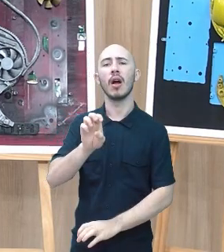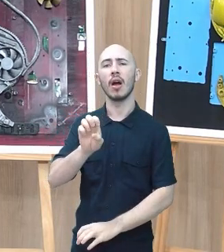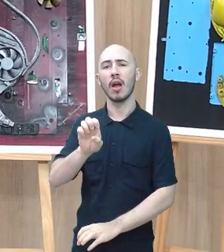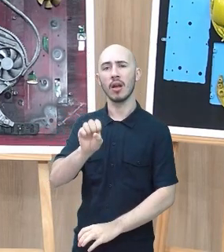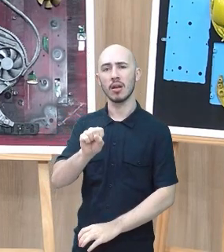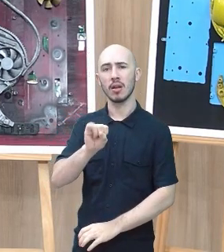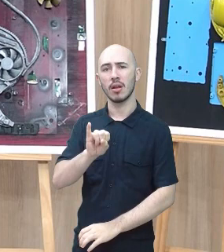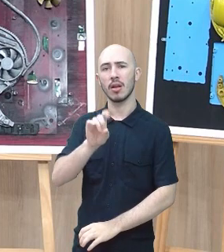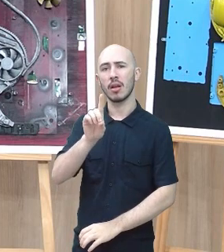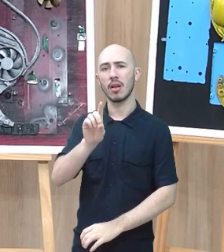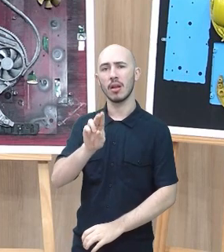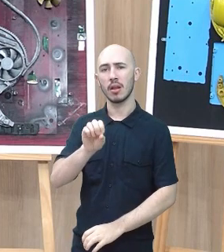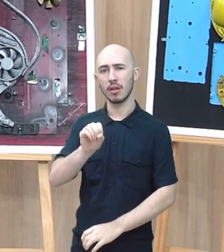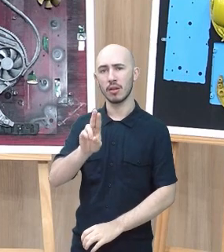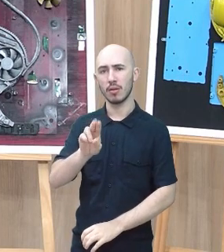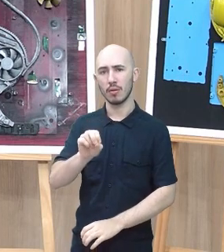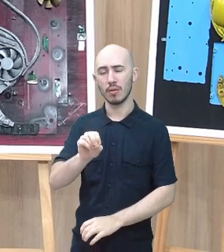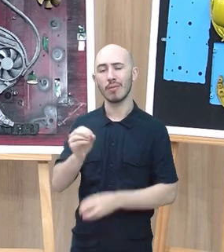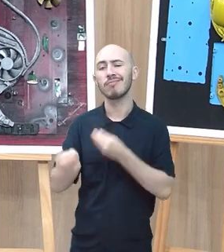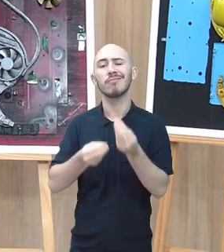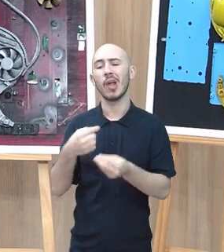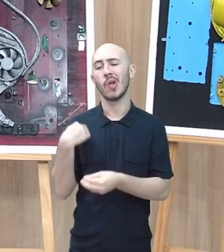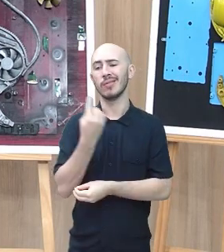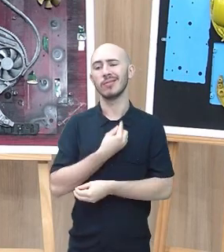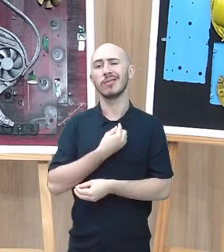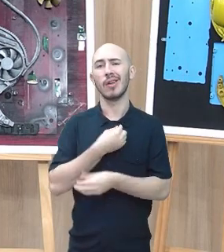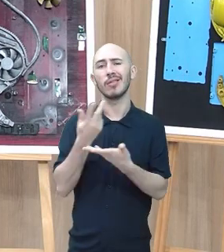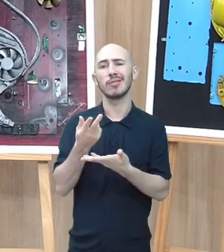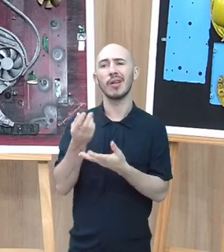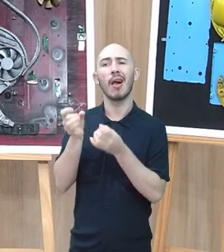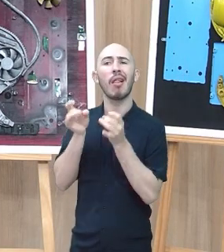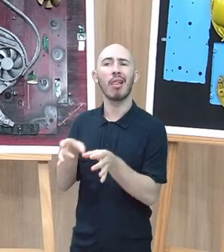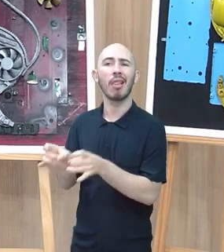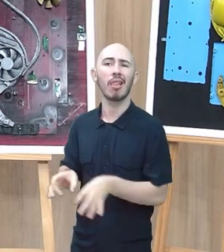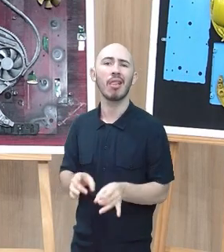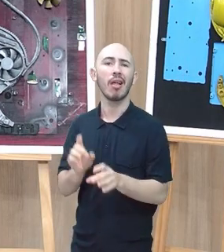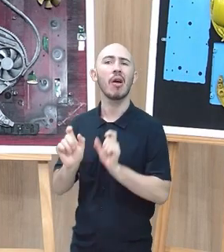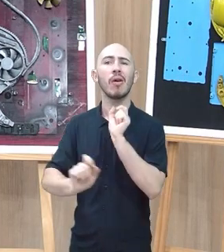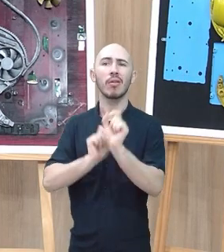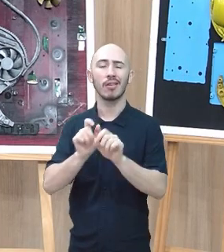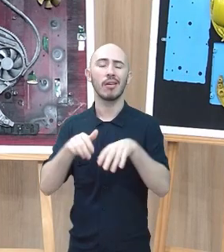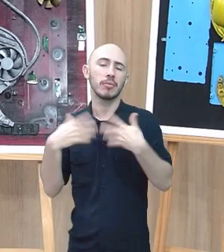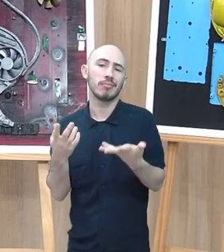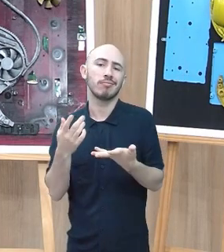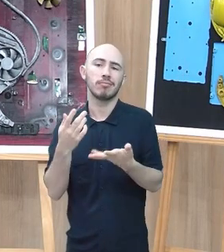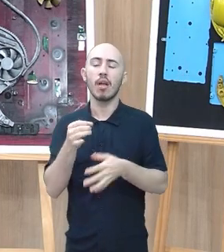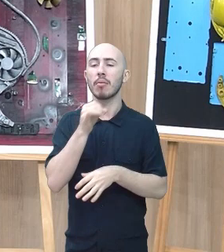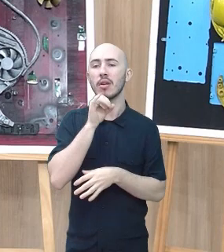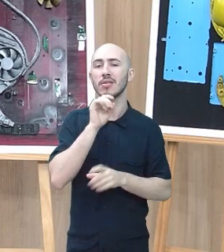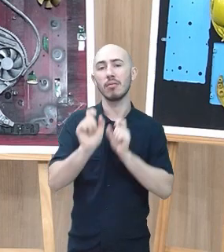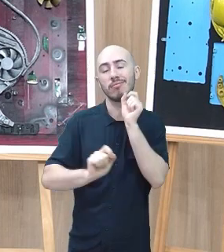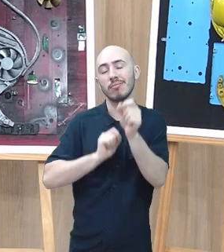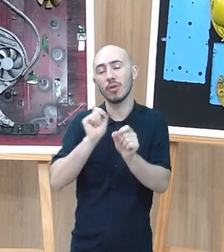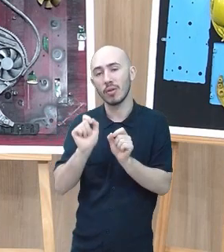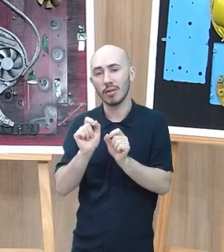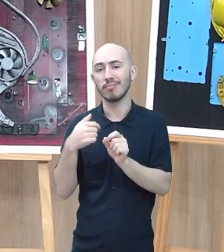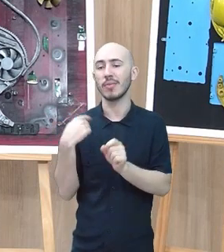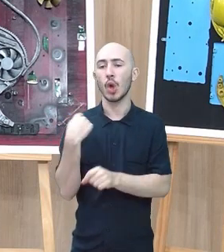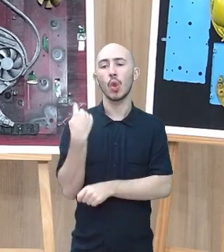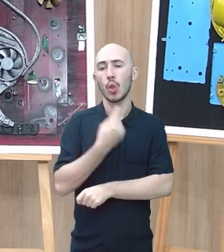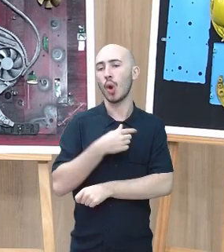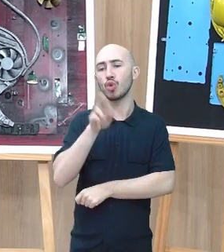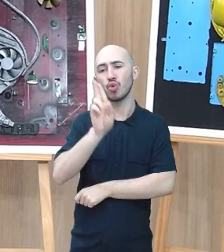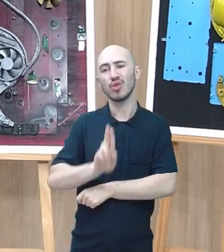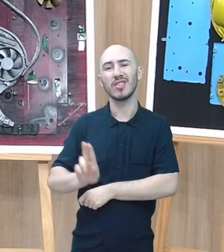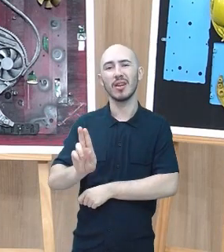é esse resíduo que a gente produz? É tudo aquilo que já não tem utilidade e é descartado.